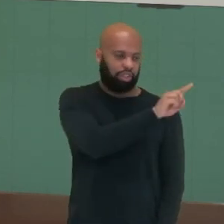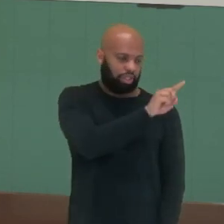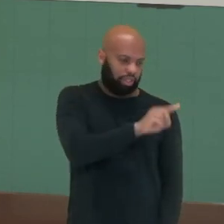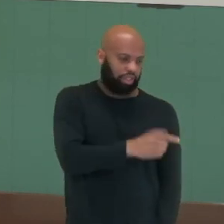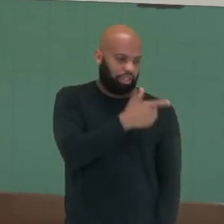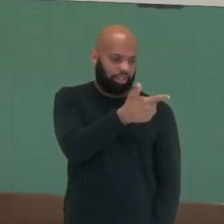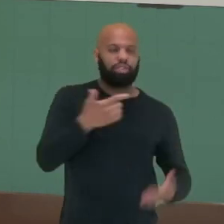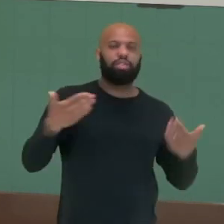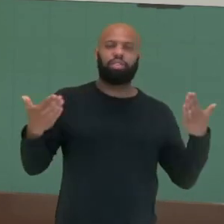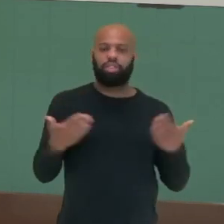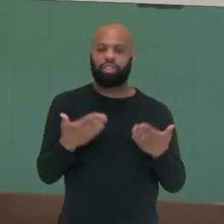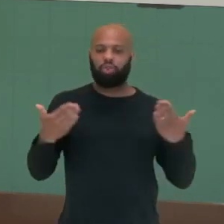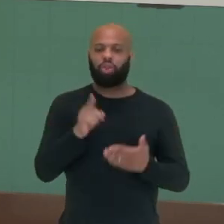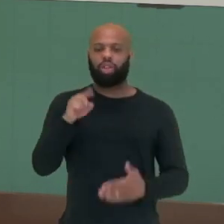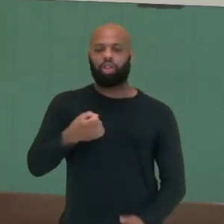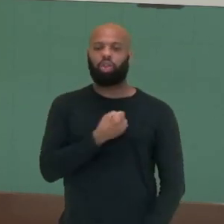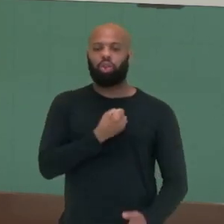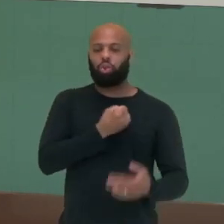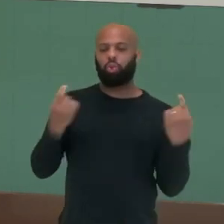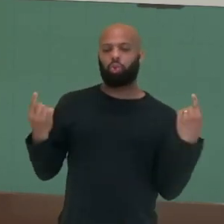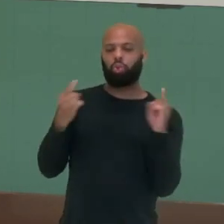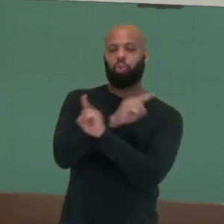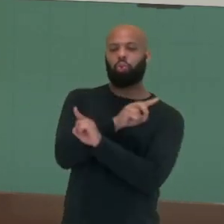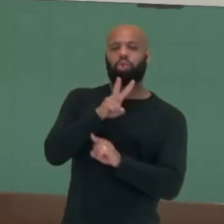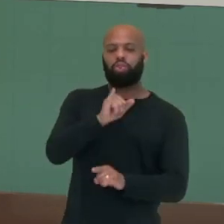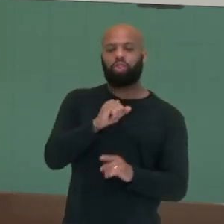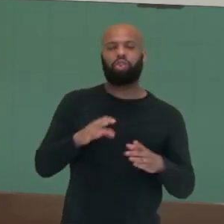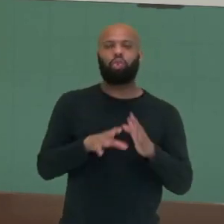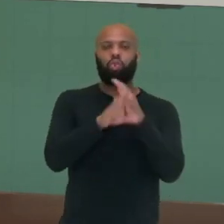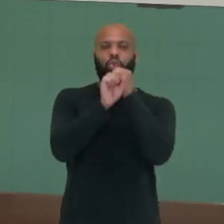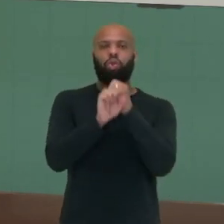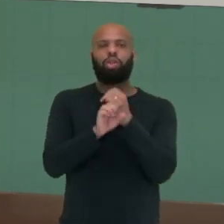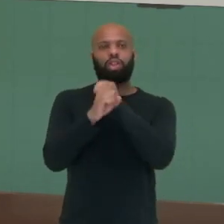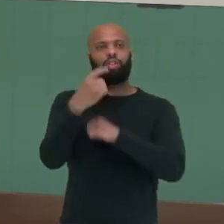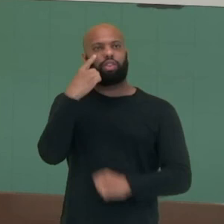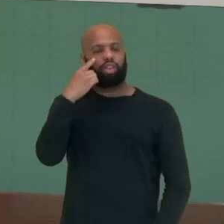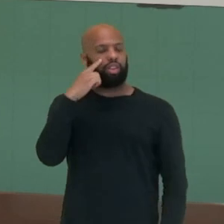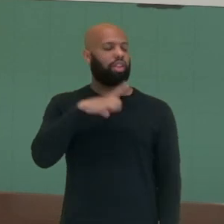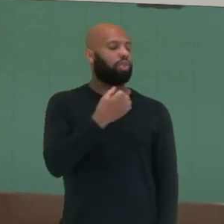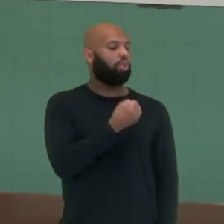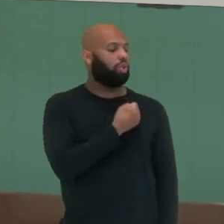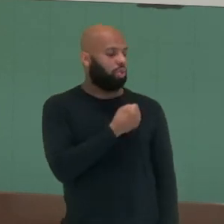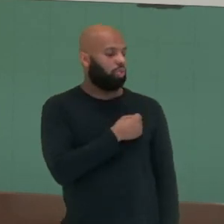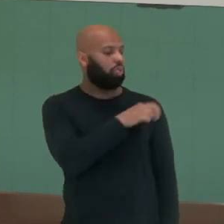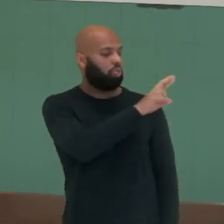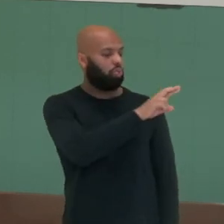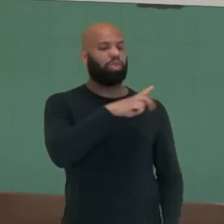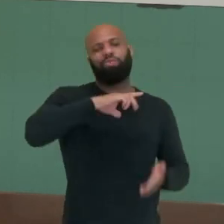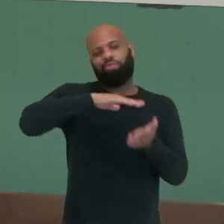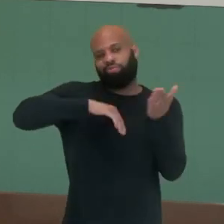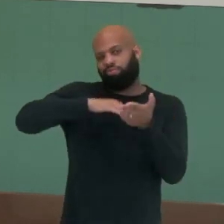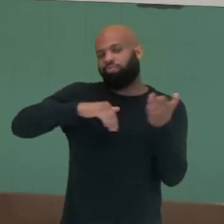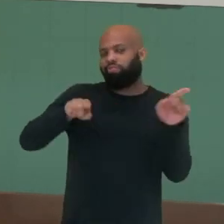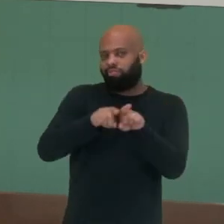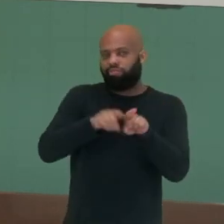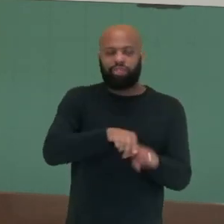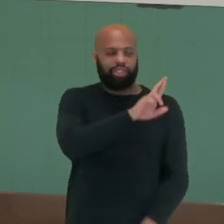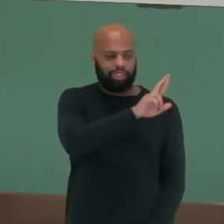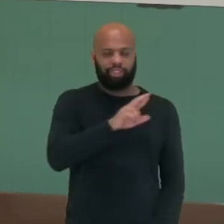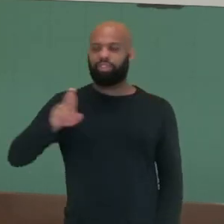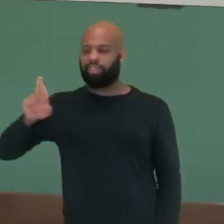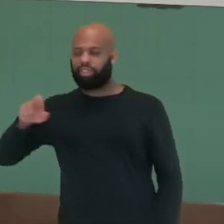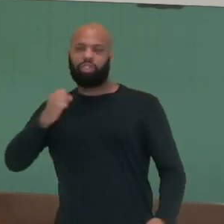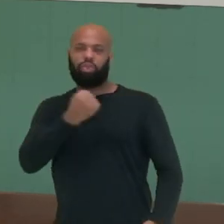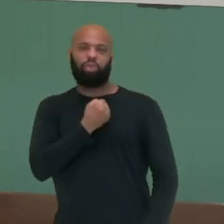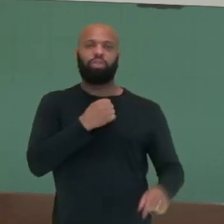neste caso ele vai ser o oposto, e daí vamos somar a parte real com a parte real, né, ou subtrair a parte real com a parte